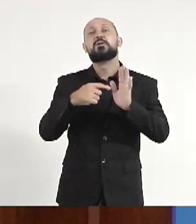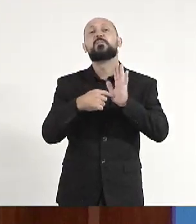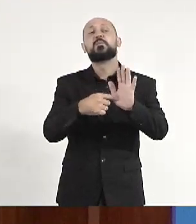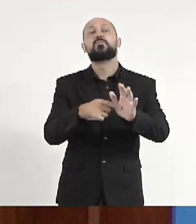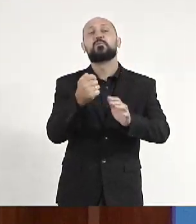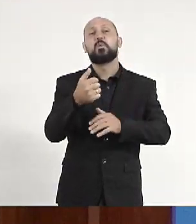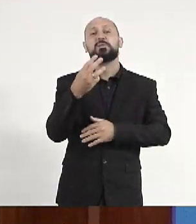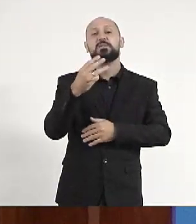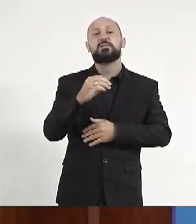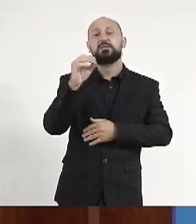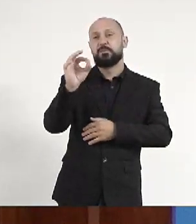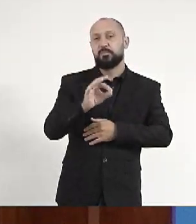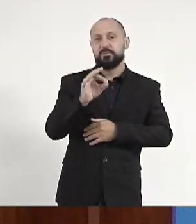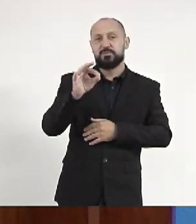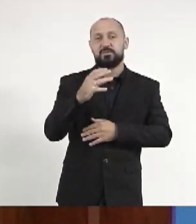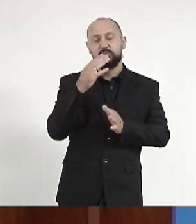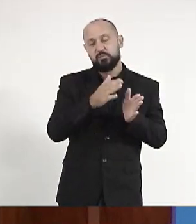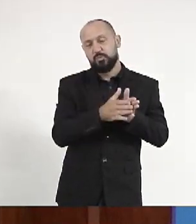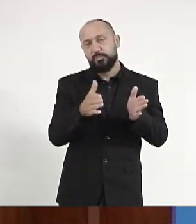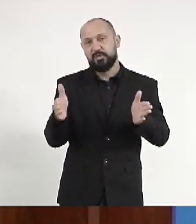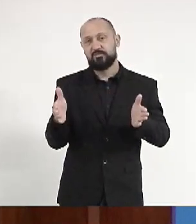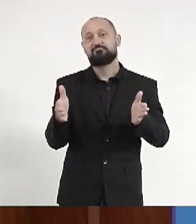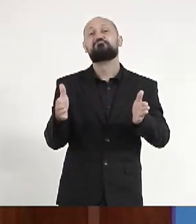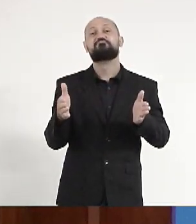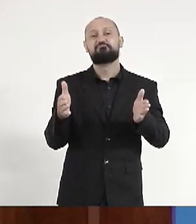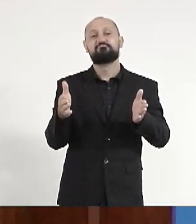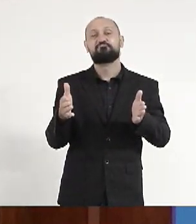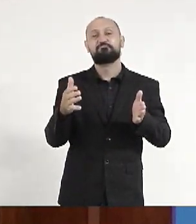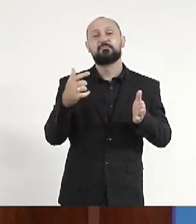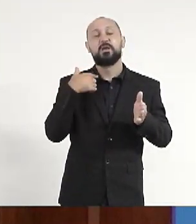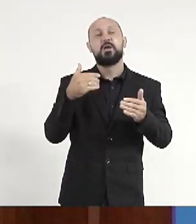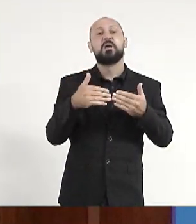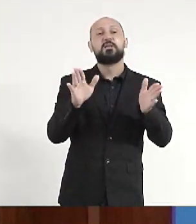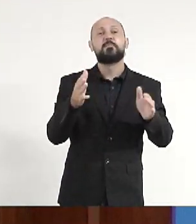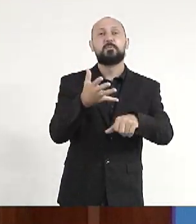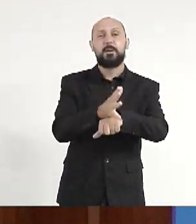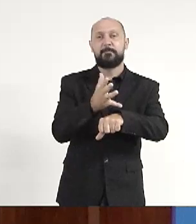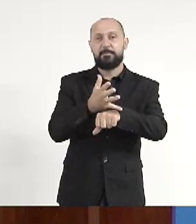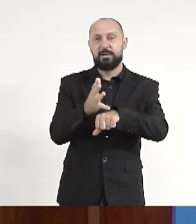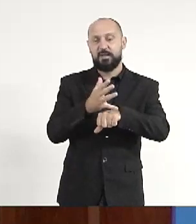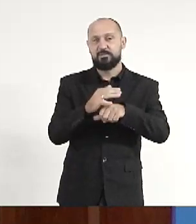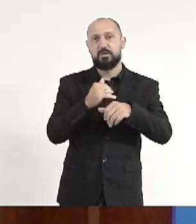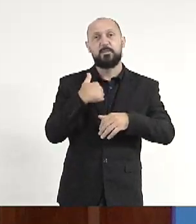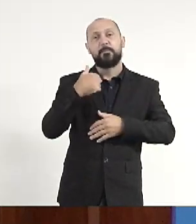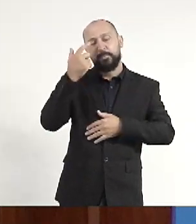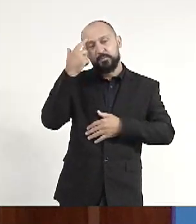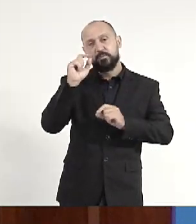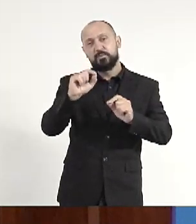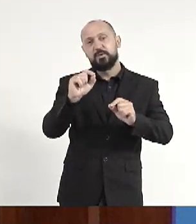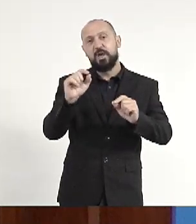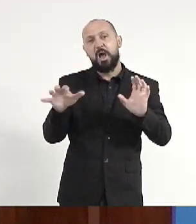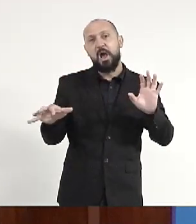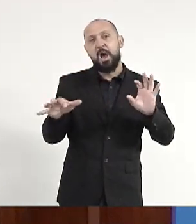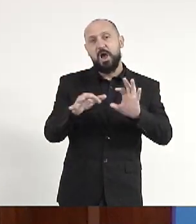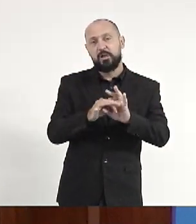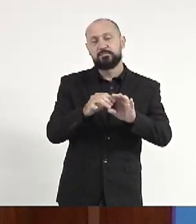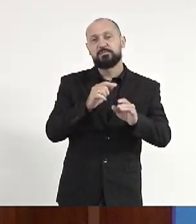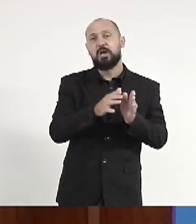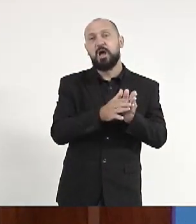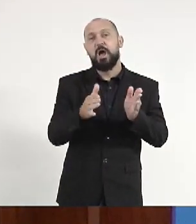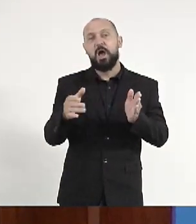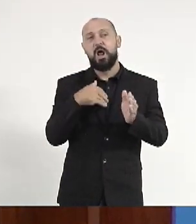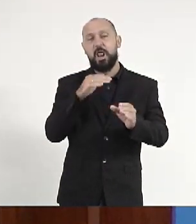representa quase 30% de todo o período, até por uma questão prática. Eu entendo que a unificação do